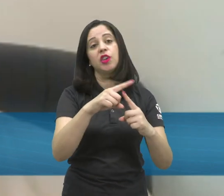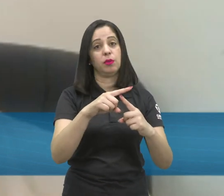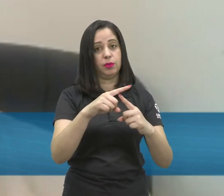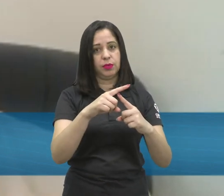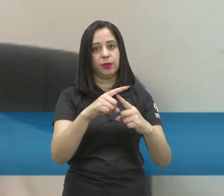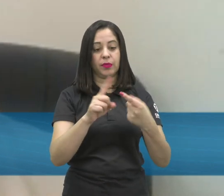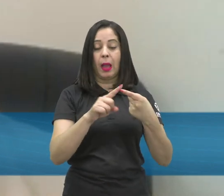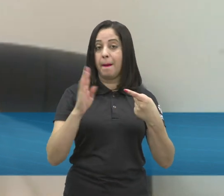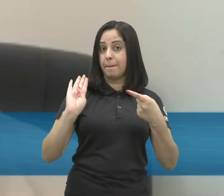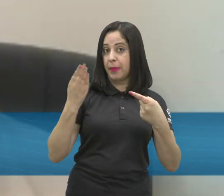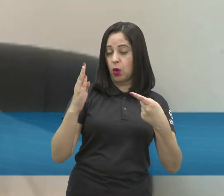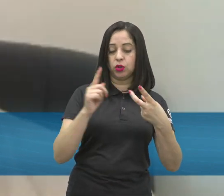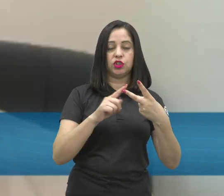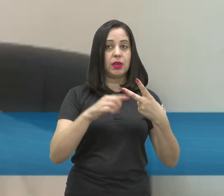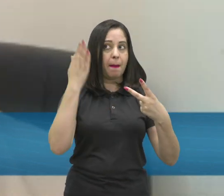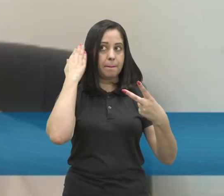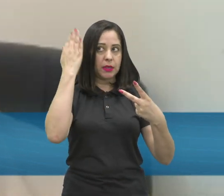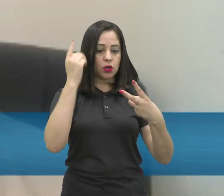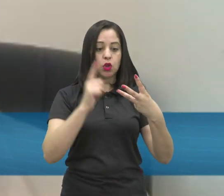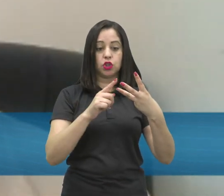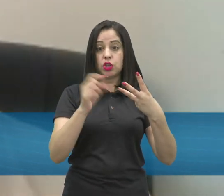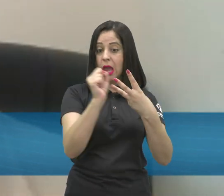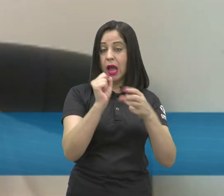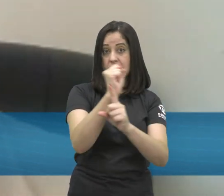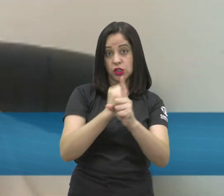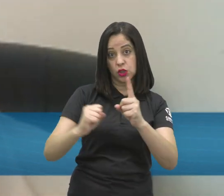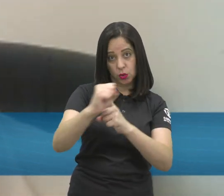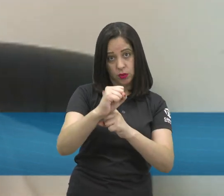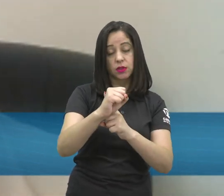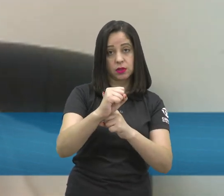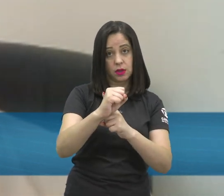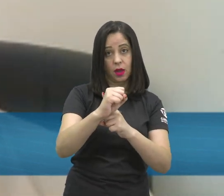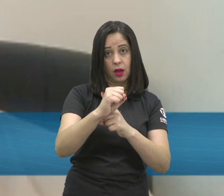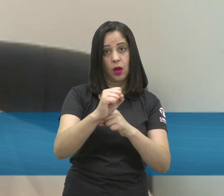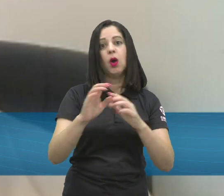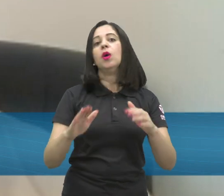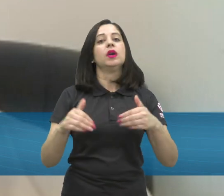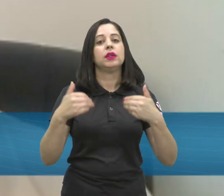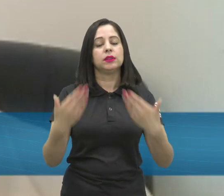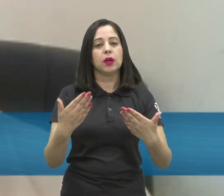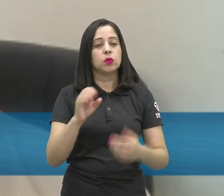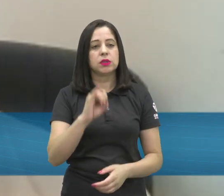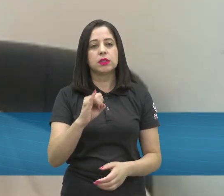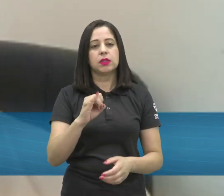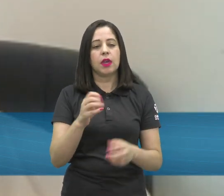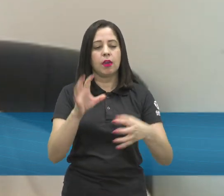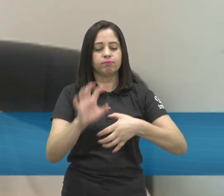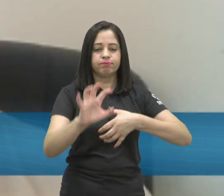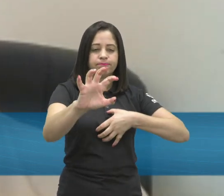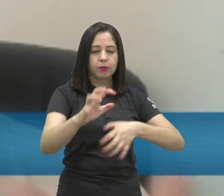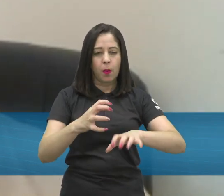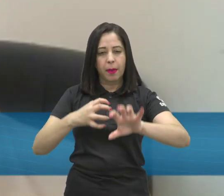dessa faceta social do ser humano. E o alimento também social, o reconhecer o outro como